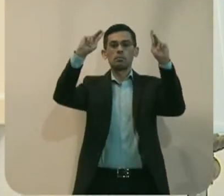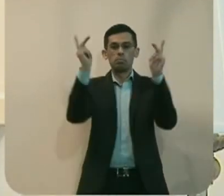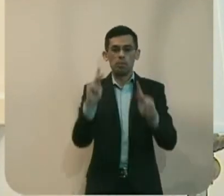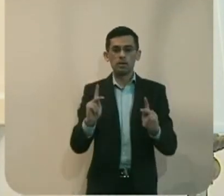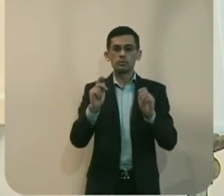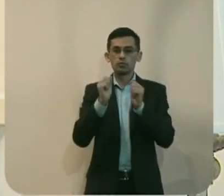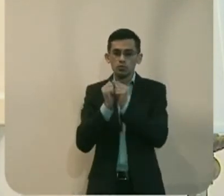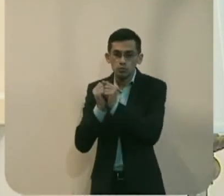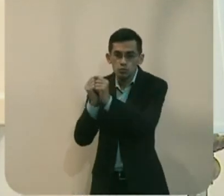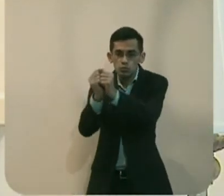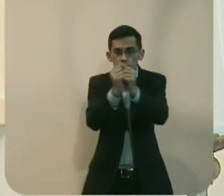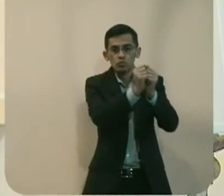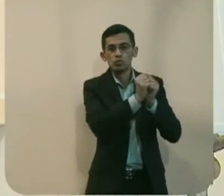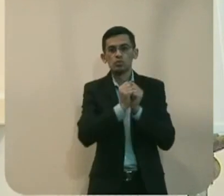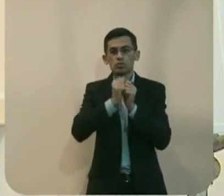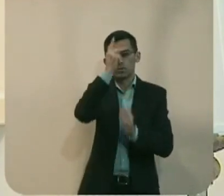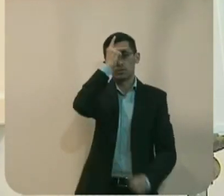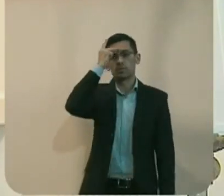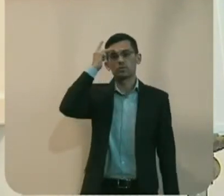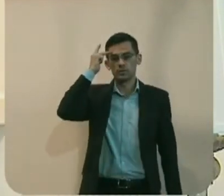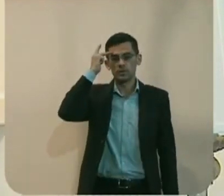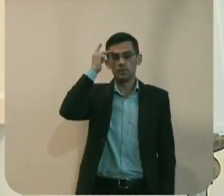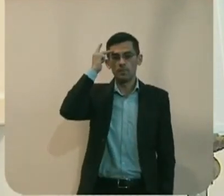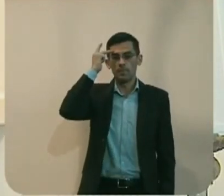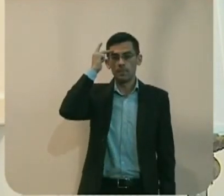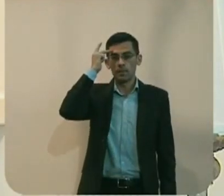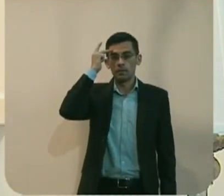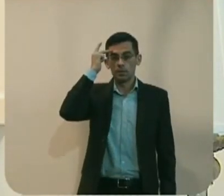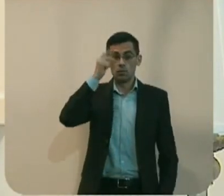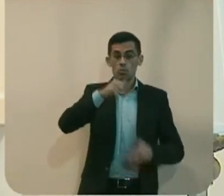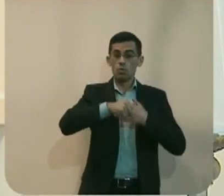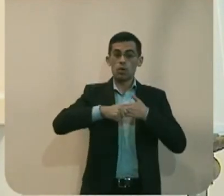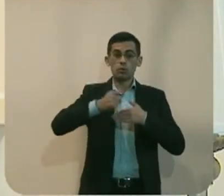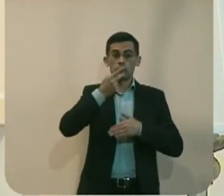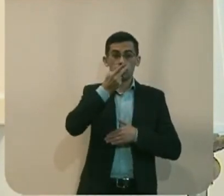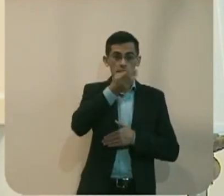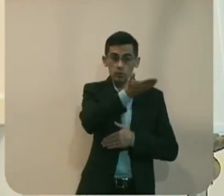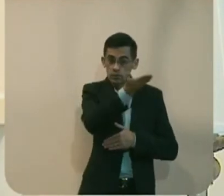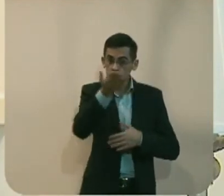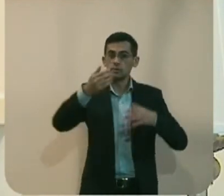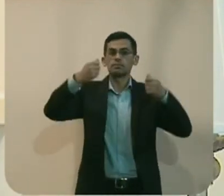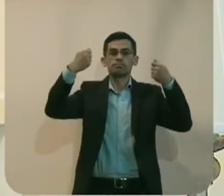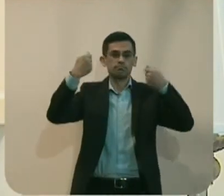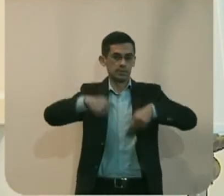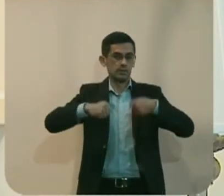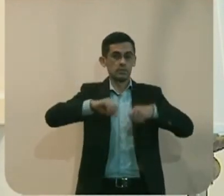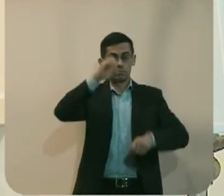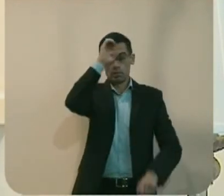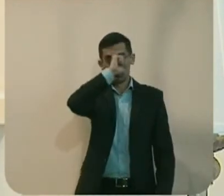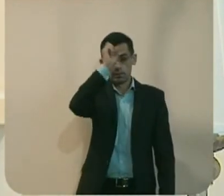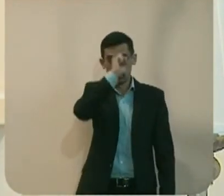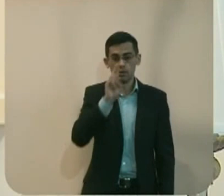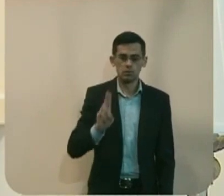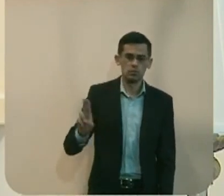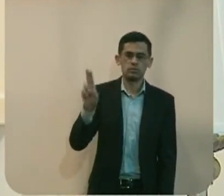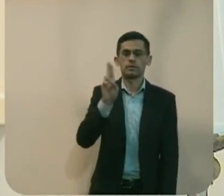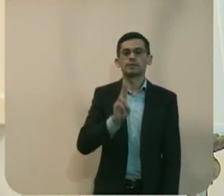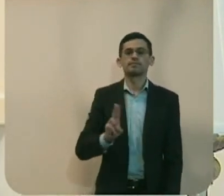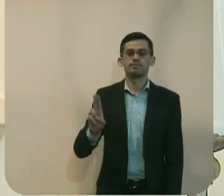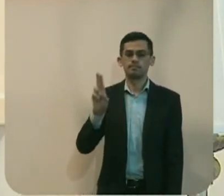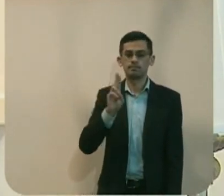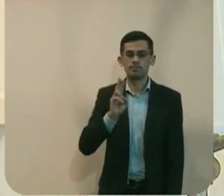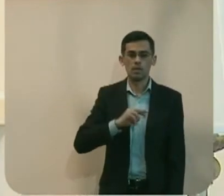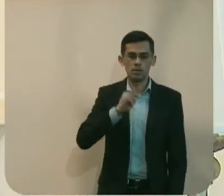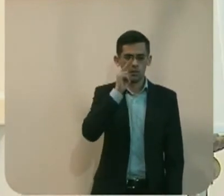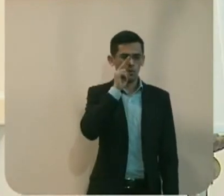as pessoas. E é desse recurso que ele está dizendo, vocês precisam aprender a usar. Eu estava vendo aí